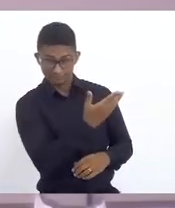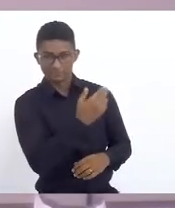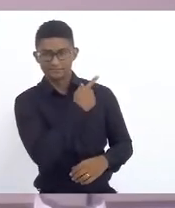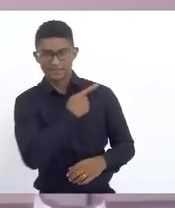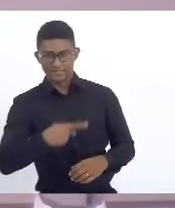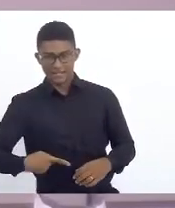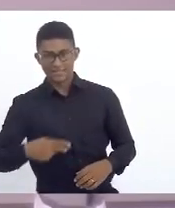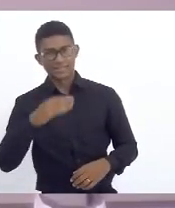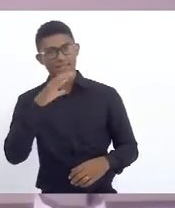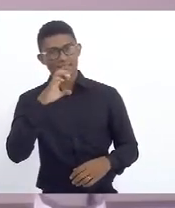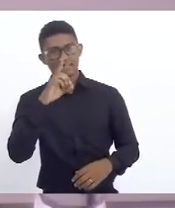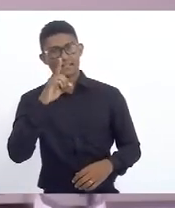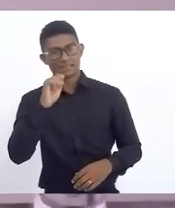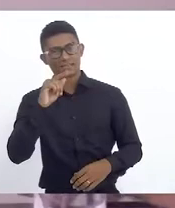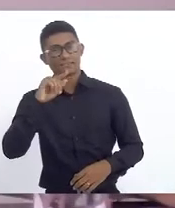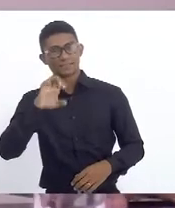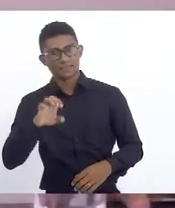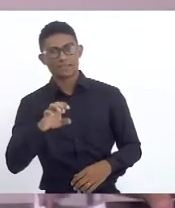usar a palavra.